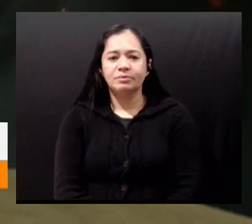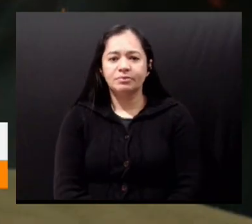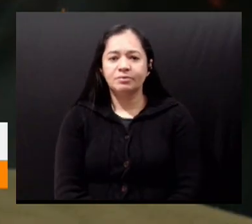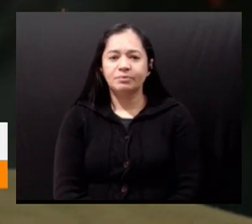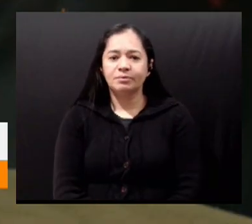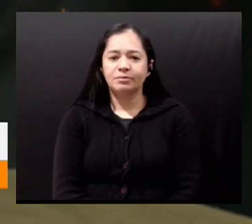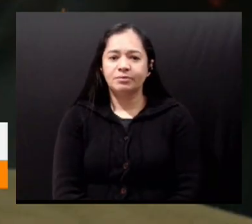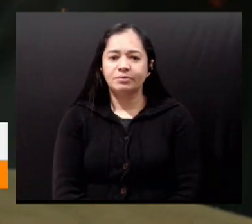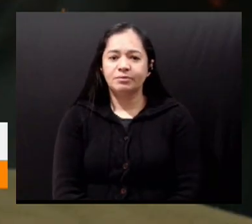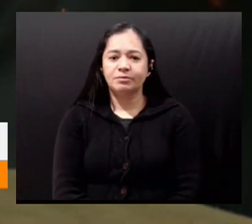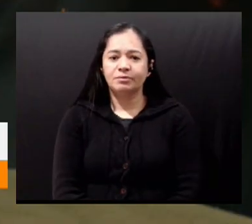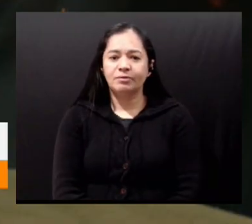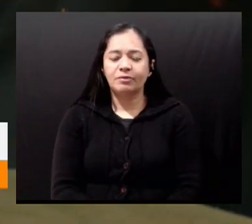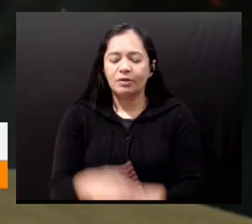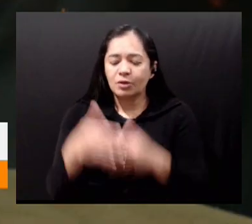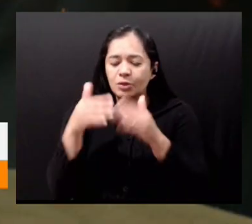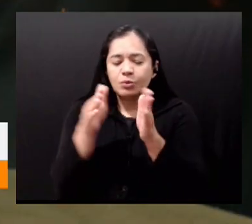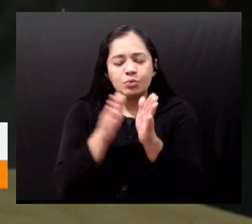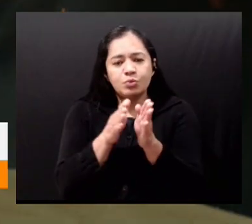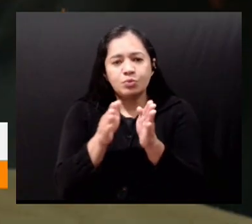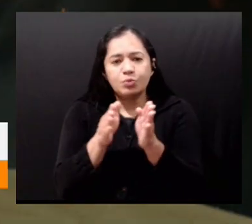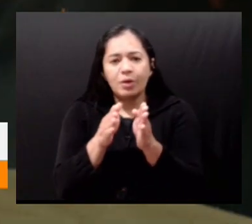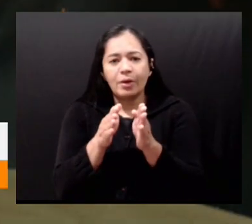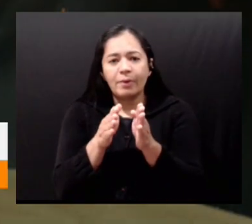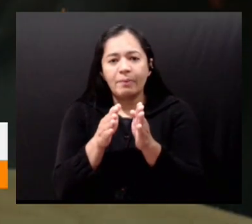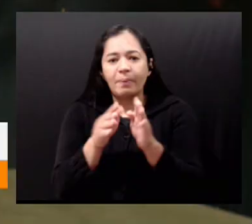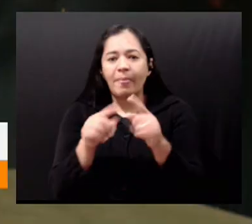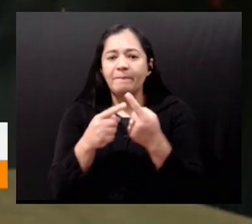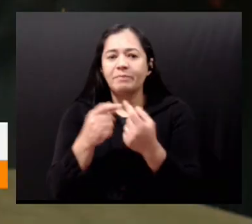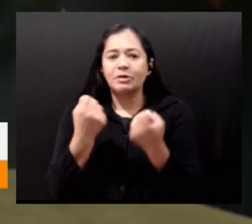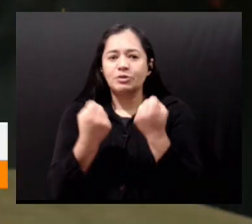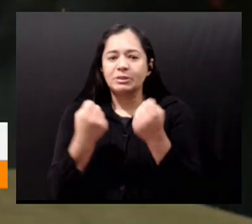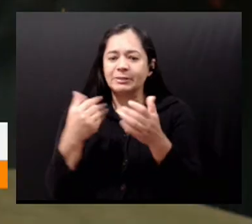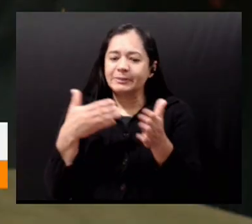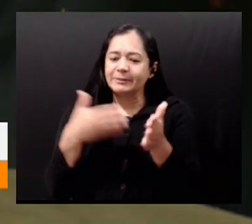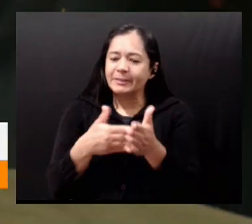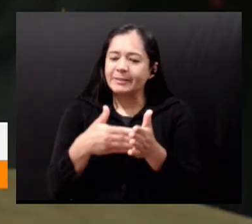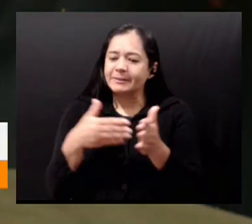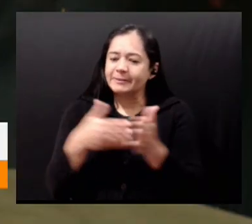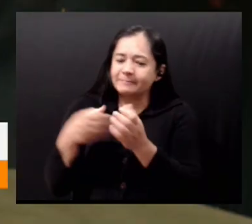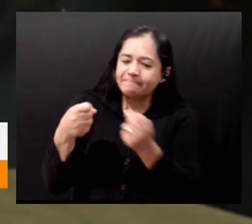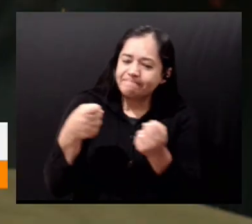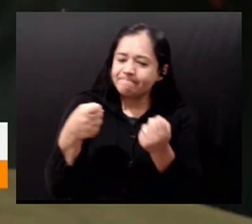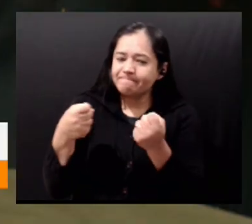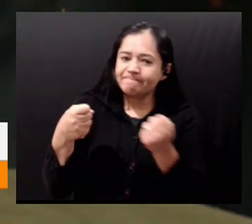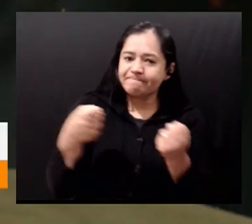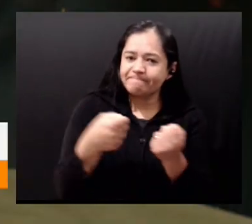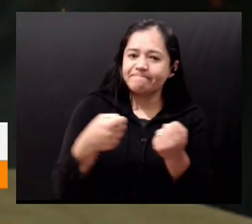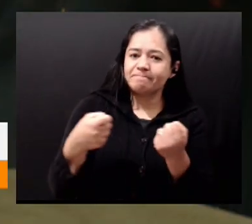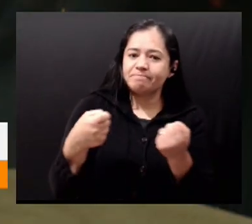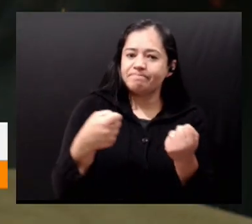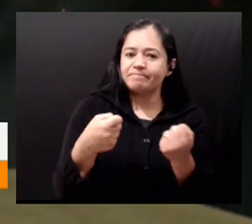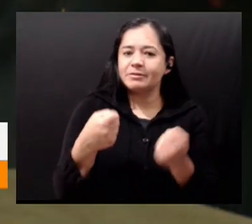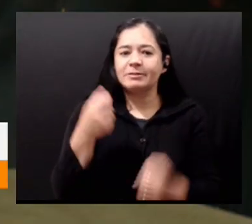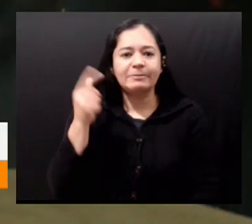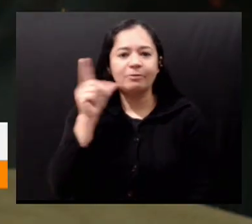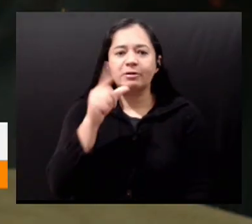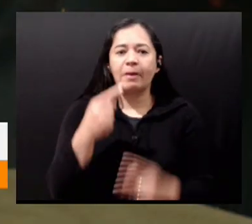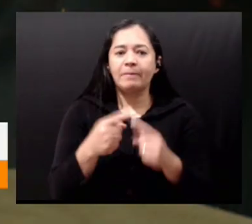espaços pequenos e carros tentando entrar em locais que eles não iam conseguir, porque estava muito apertado,